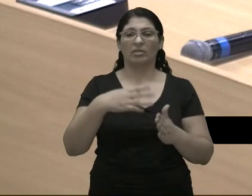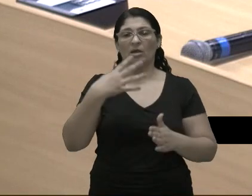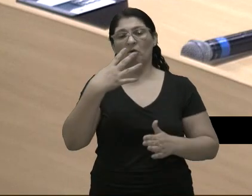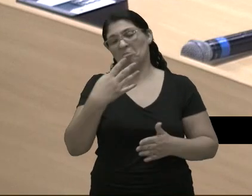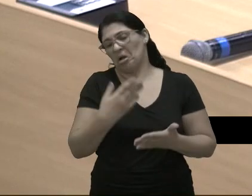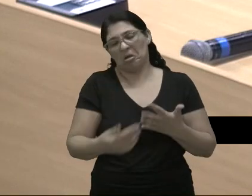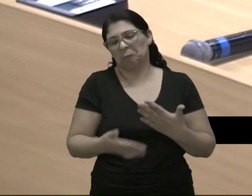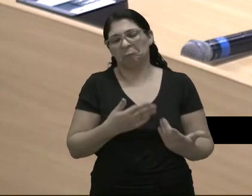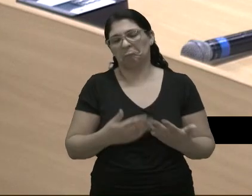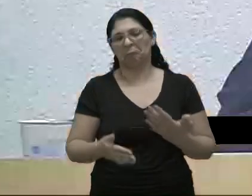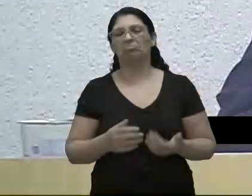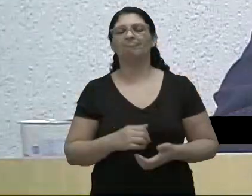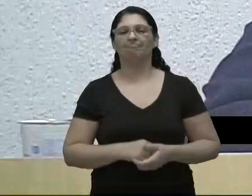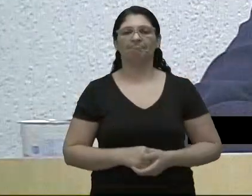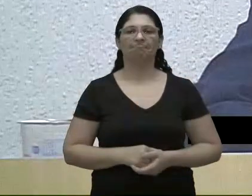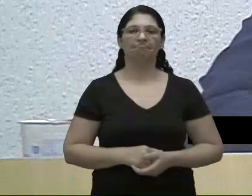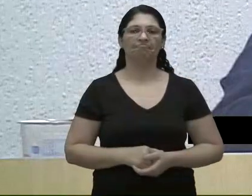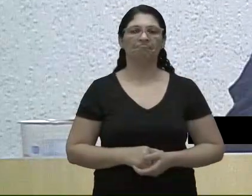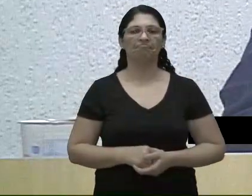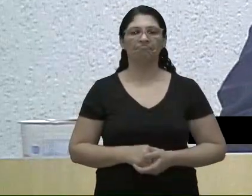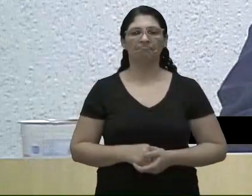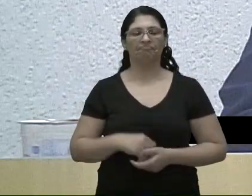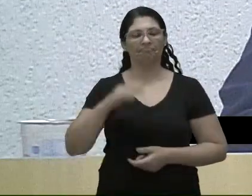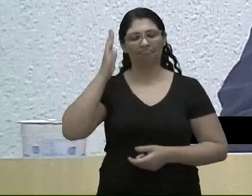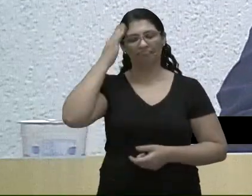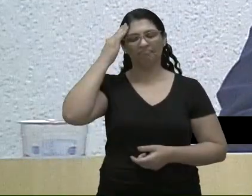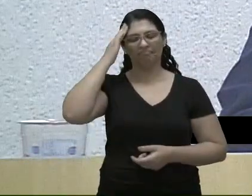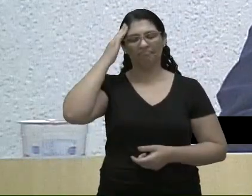indiferente. Entendi.